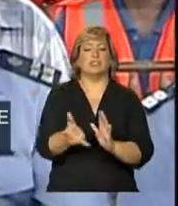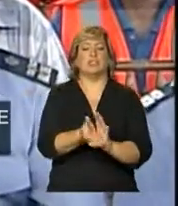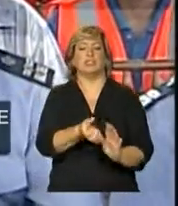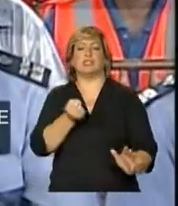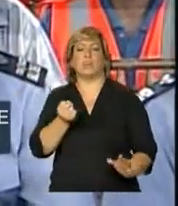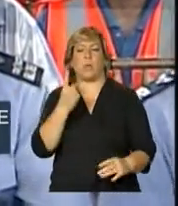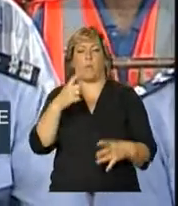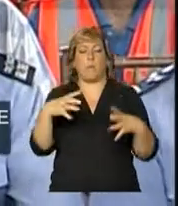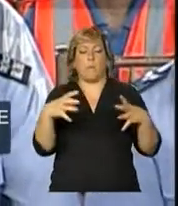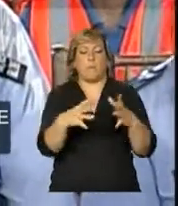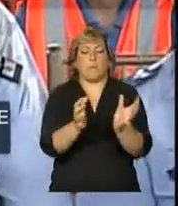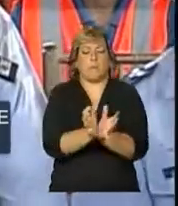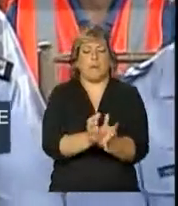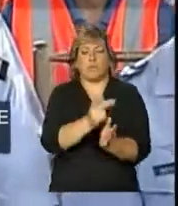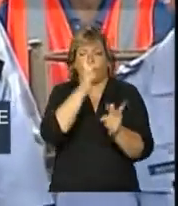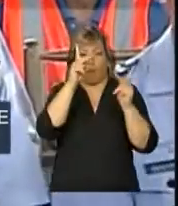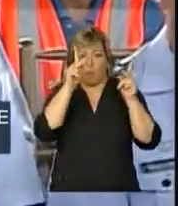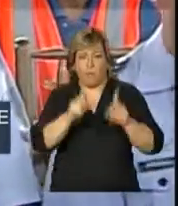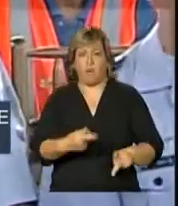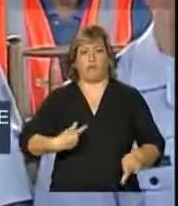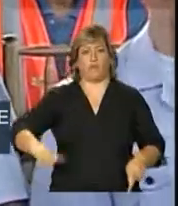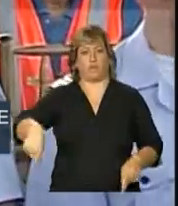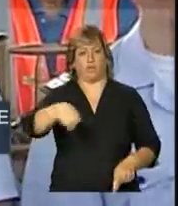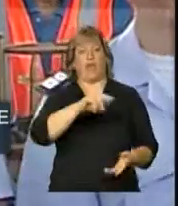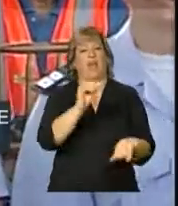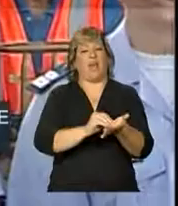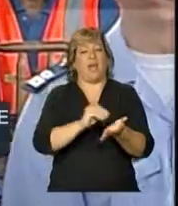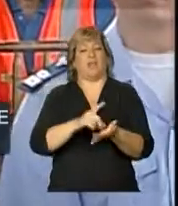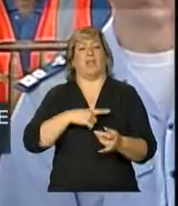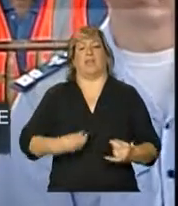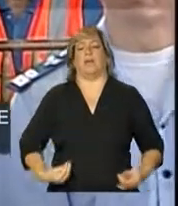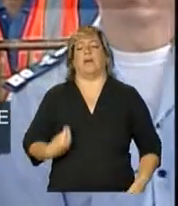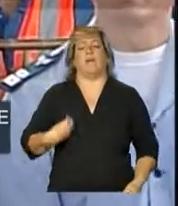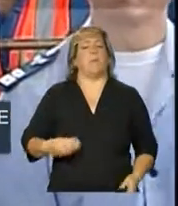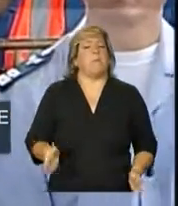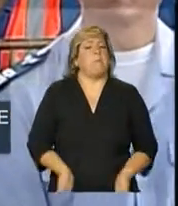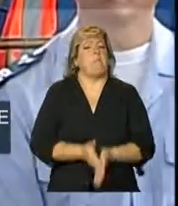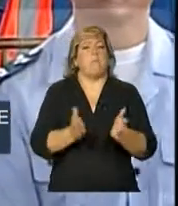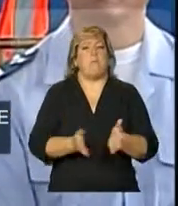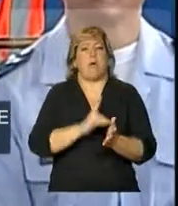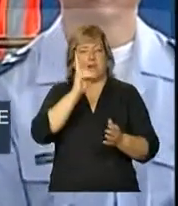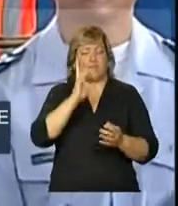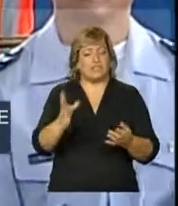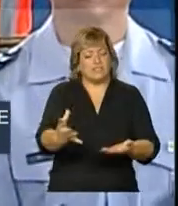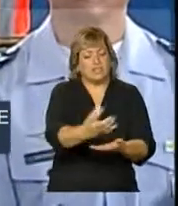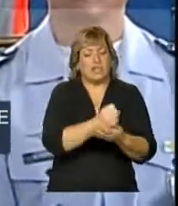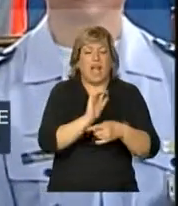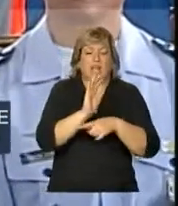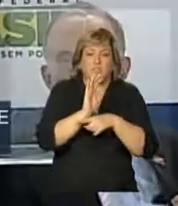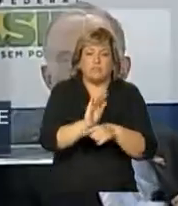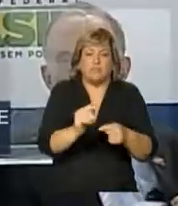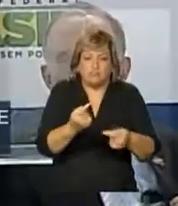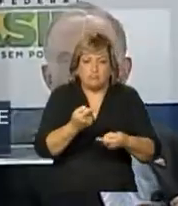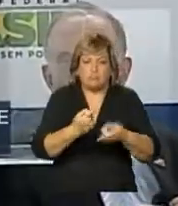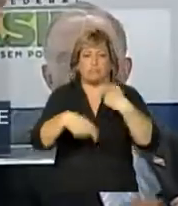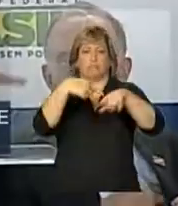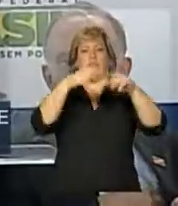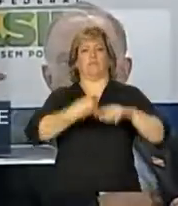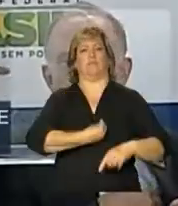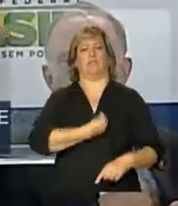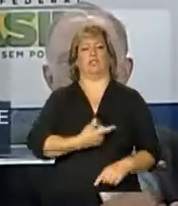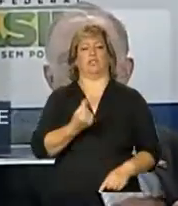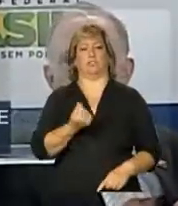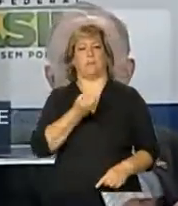nossa população que ainda vive em pobreza extrema desta condição. Porque o Brasil tem de fazer as